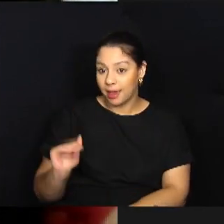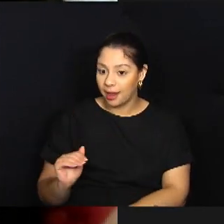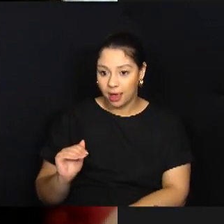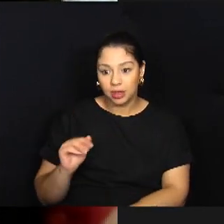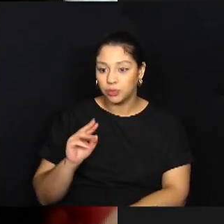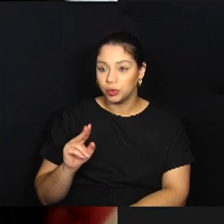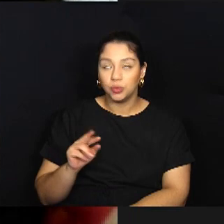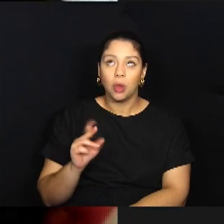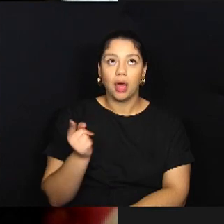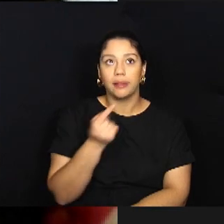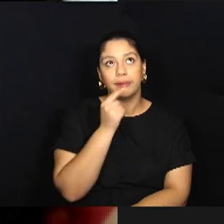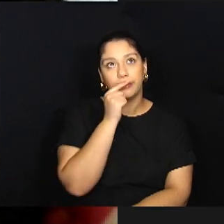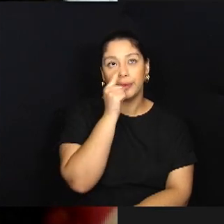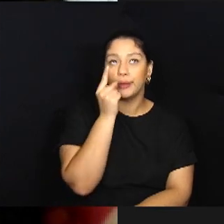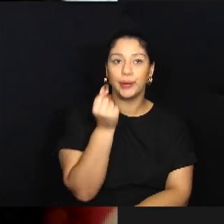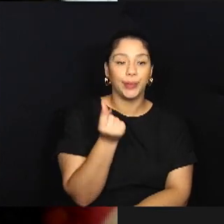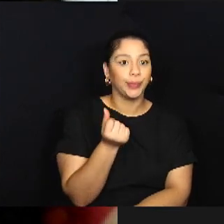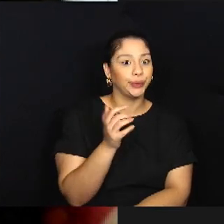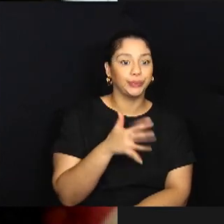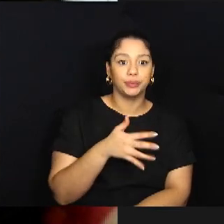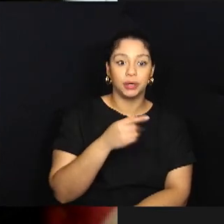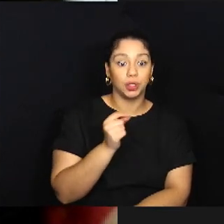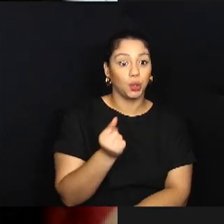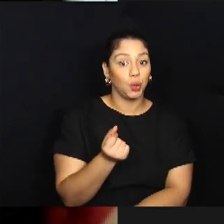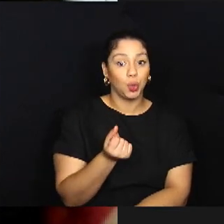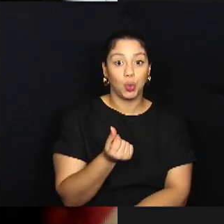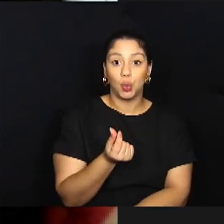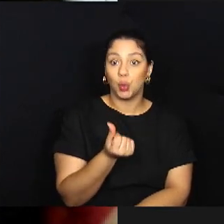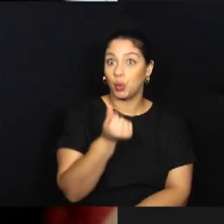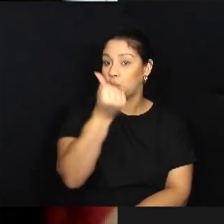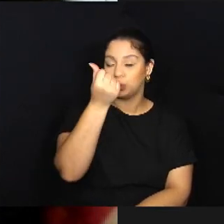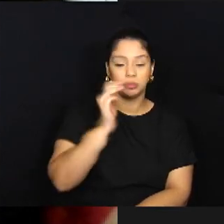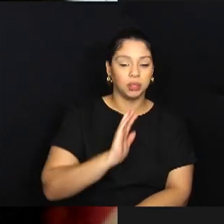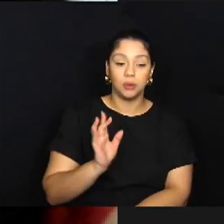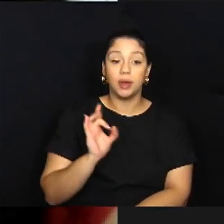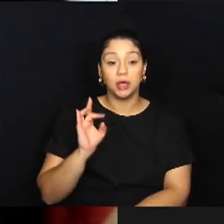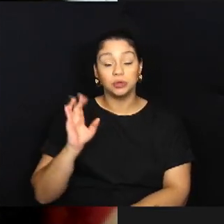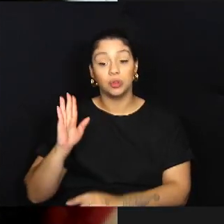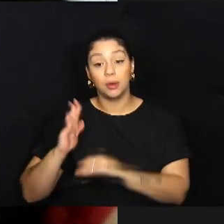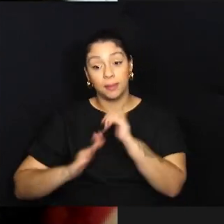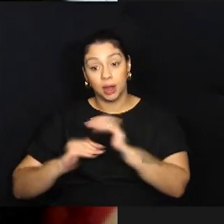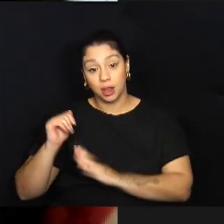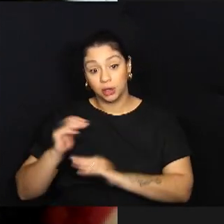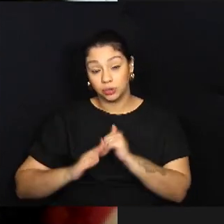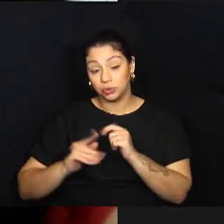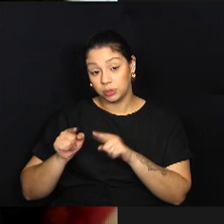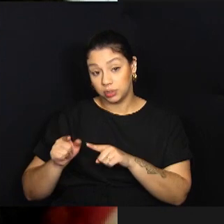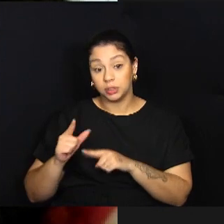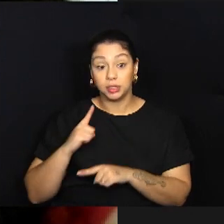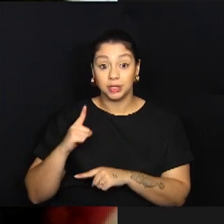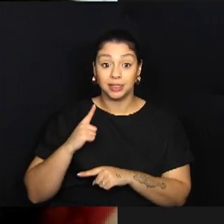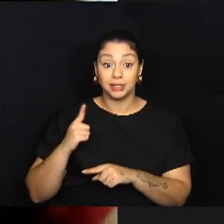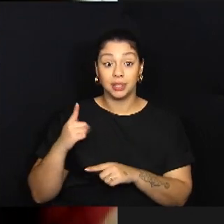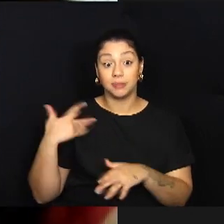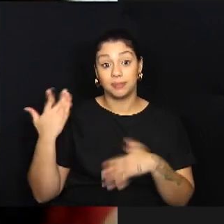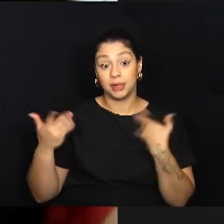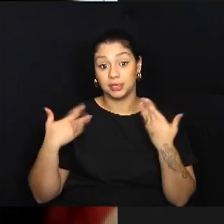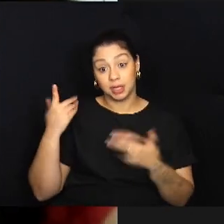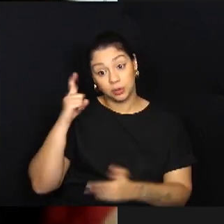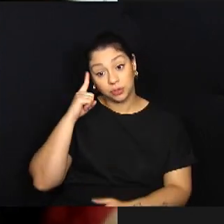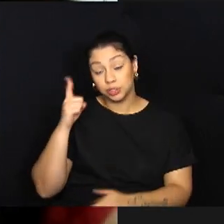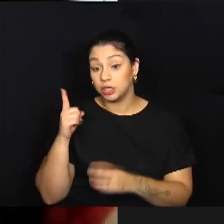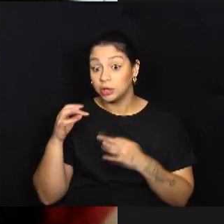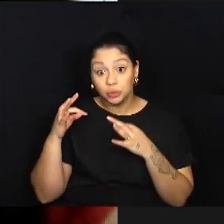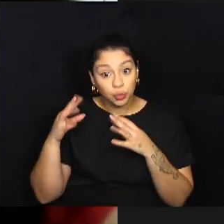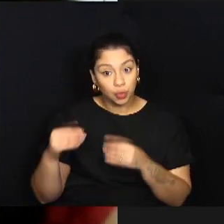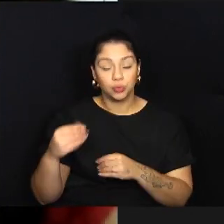luxuoso, nada, desde que seja prático e funcional ali, porque a gente está querendo. Como a gente passeia o dia todo, hotel é basicamente